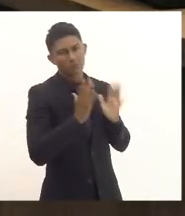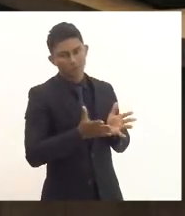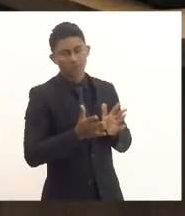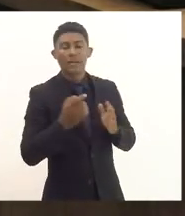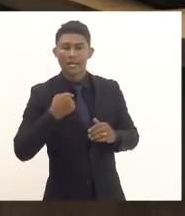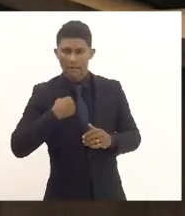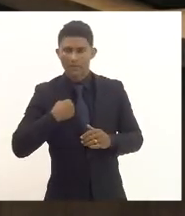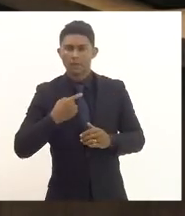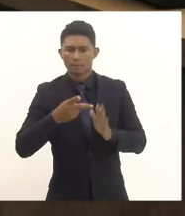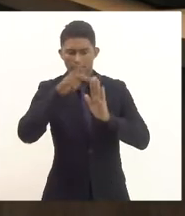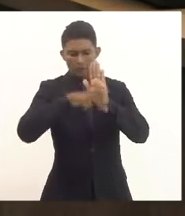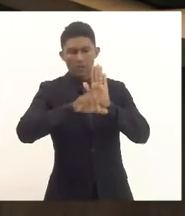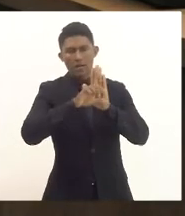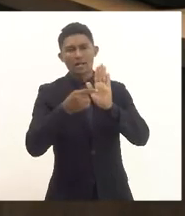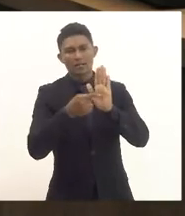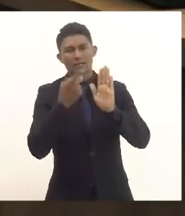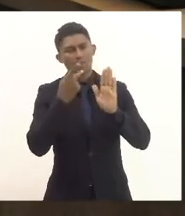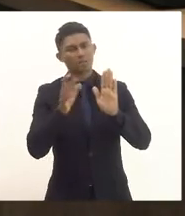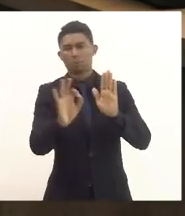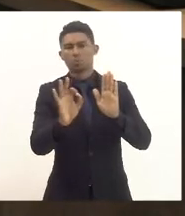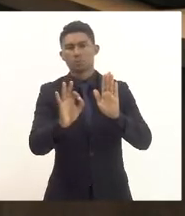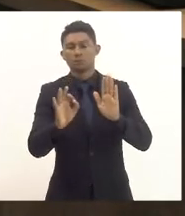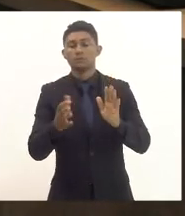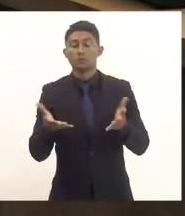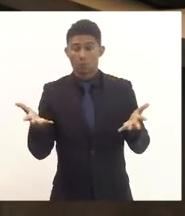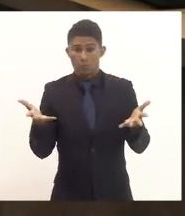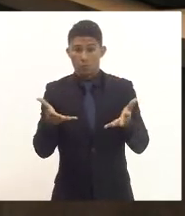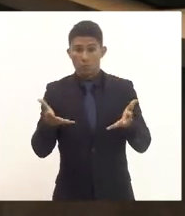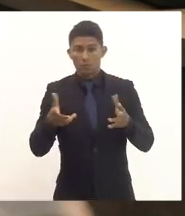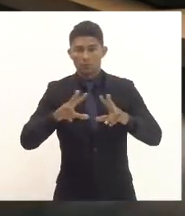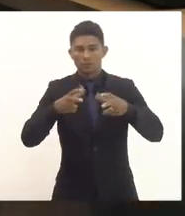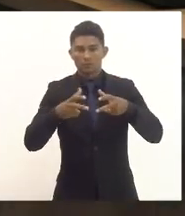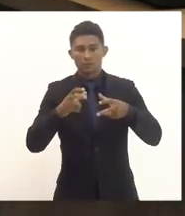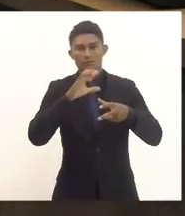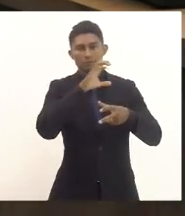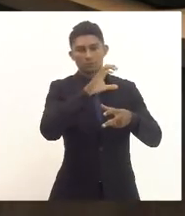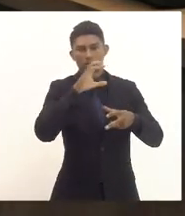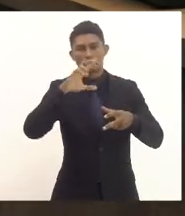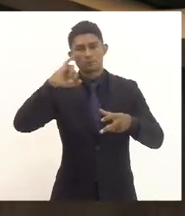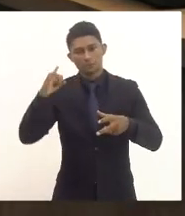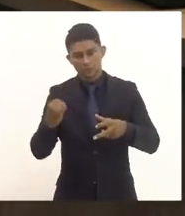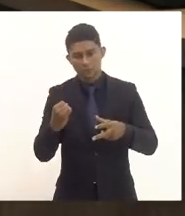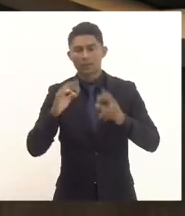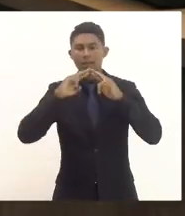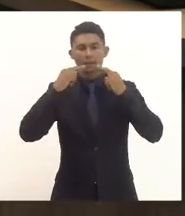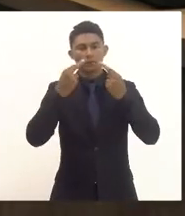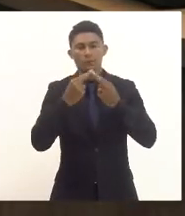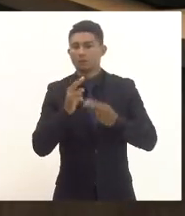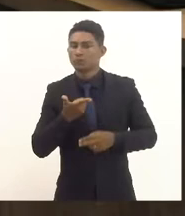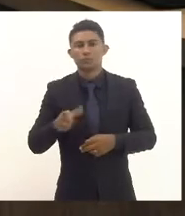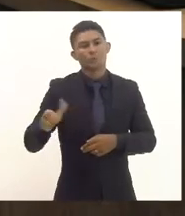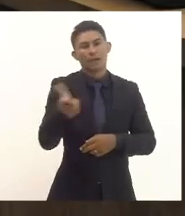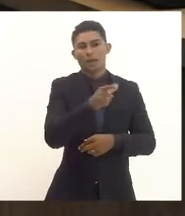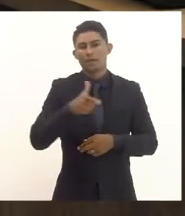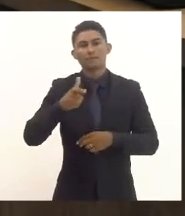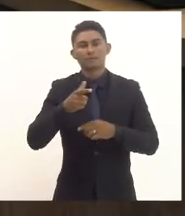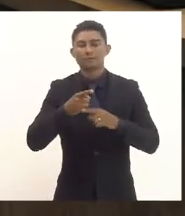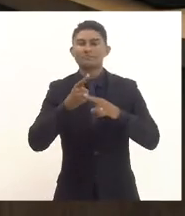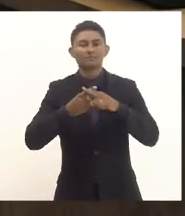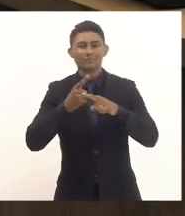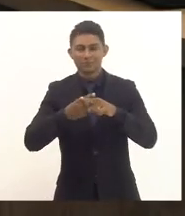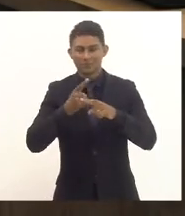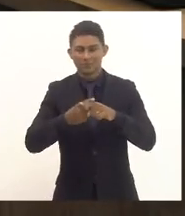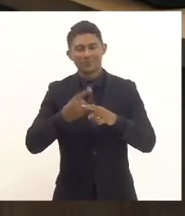projeto a ccj no dia de hoje não reuniu porque os membros